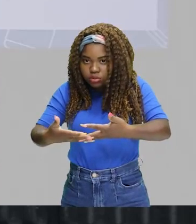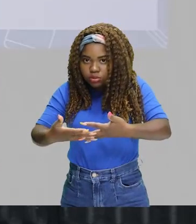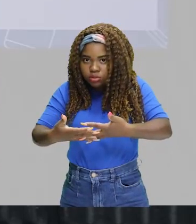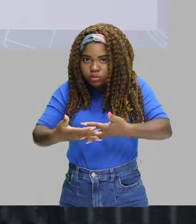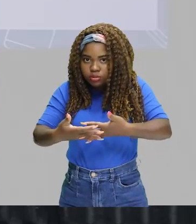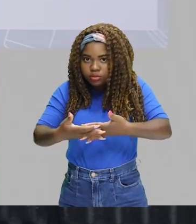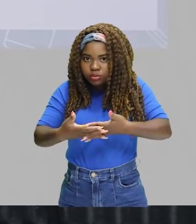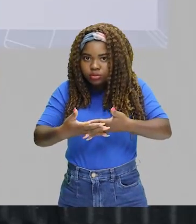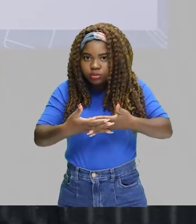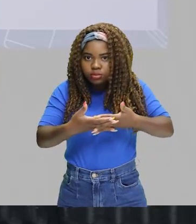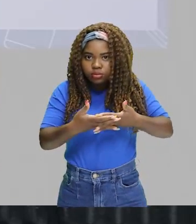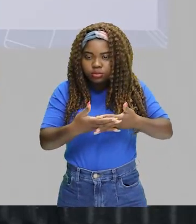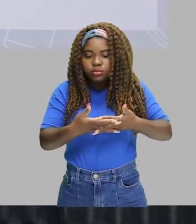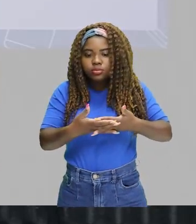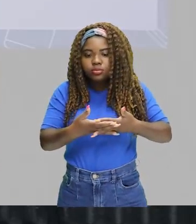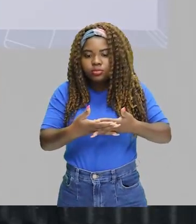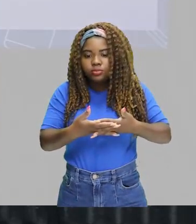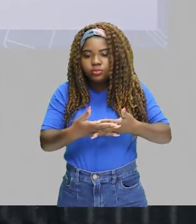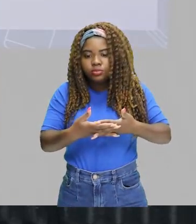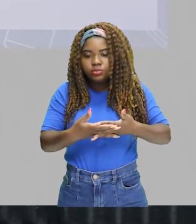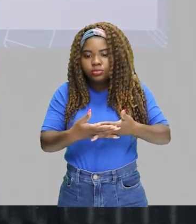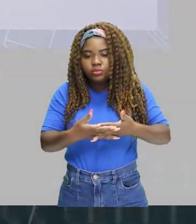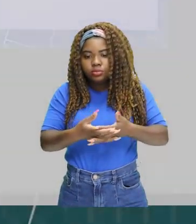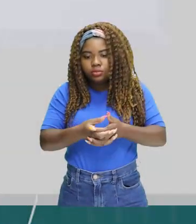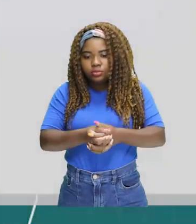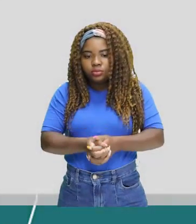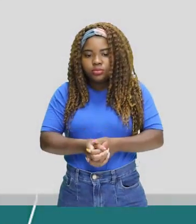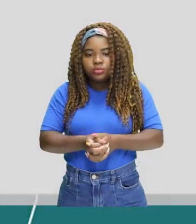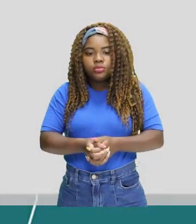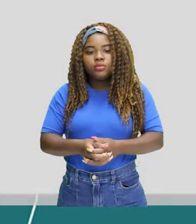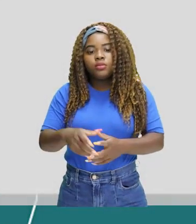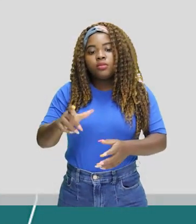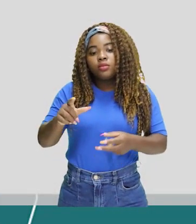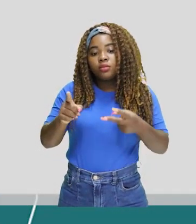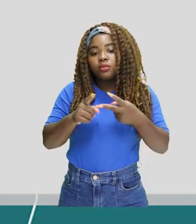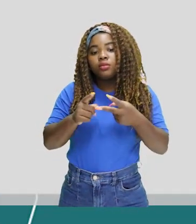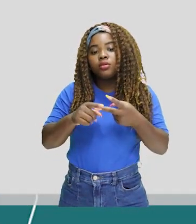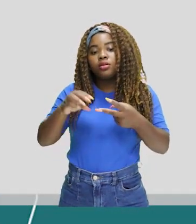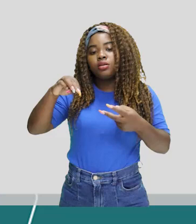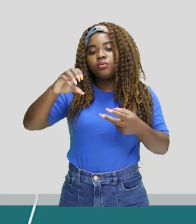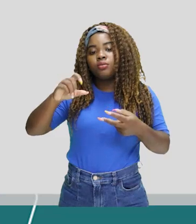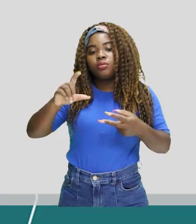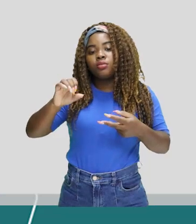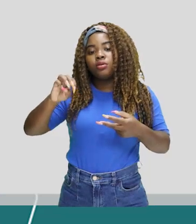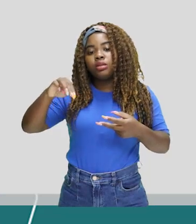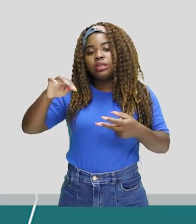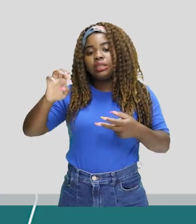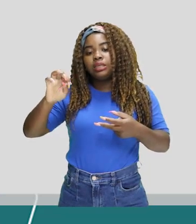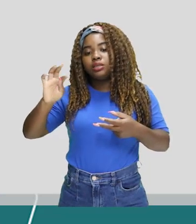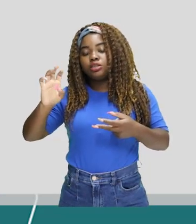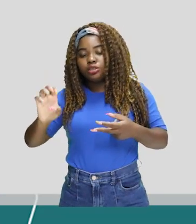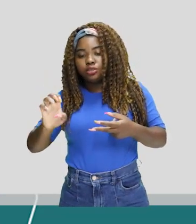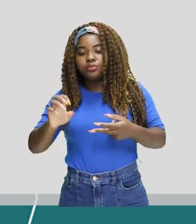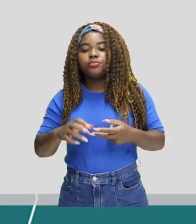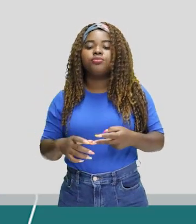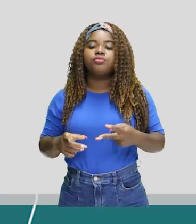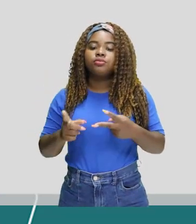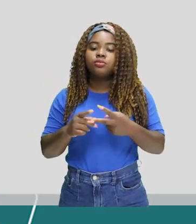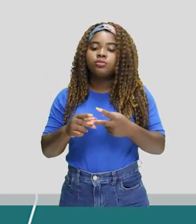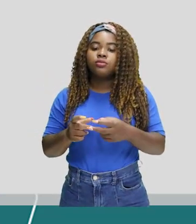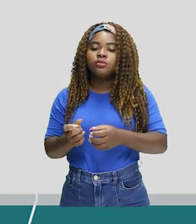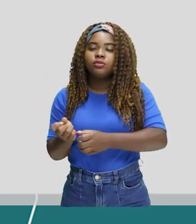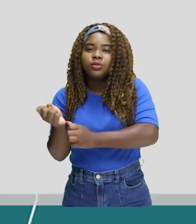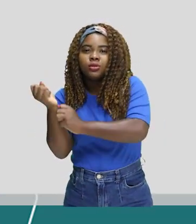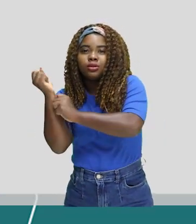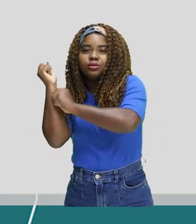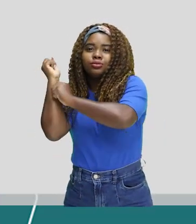assim ele tenha uma melhor empunhadura. Nós temos a fase de molinetes. Consiste em movimentos